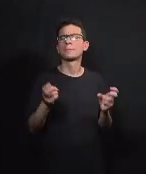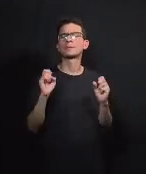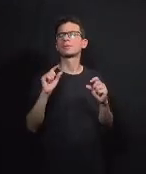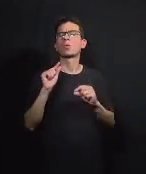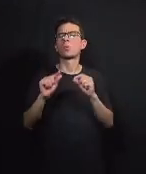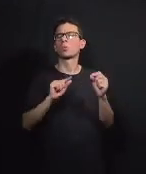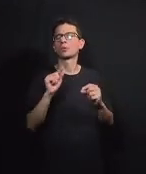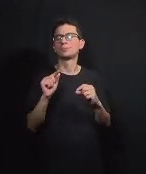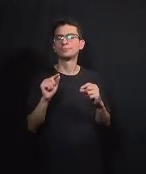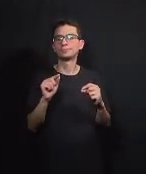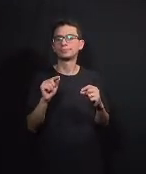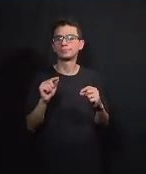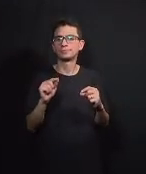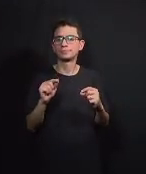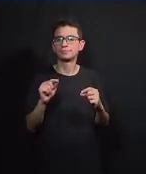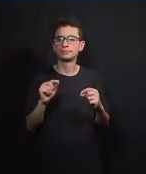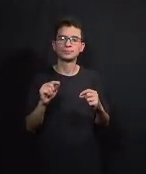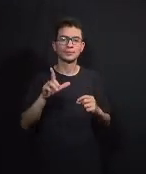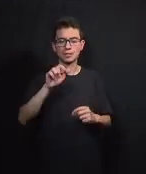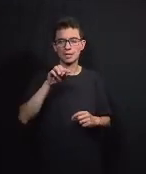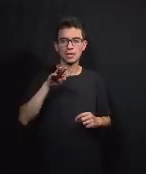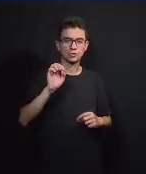o leste europeu